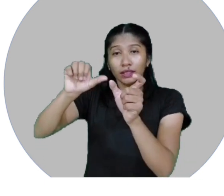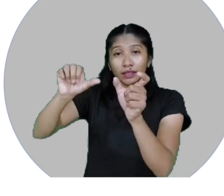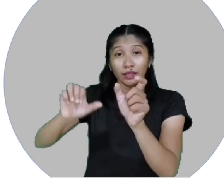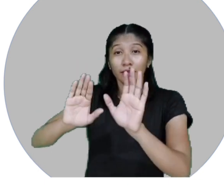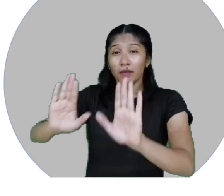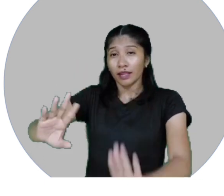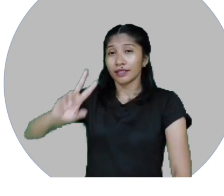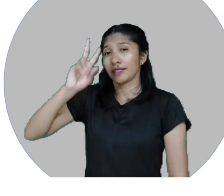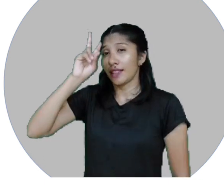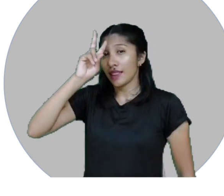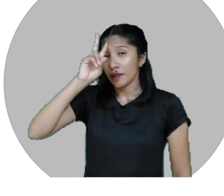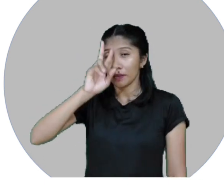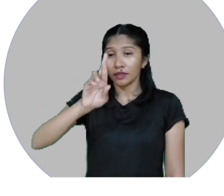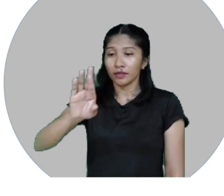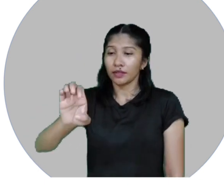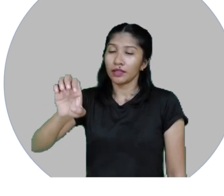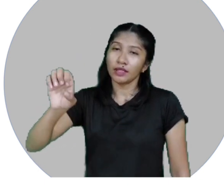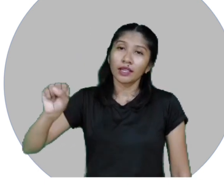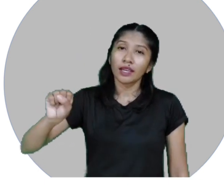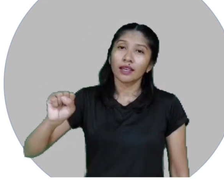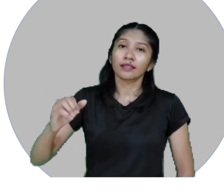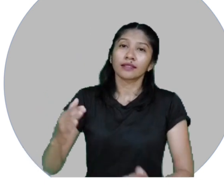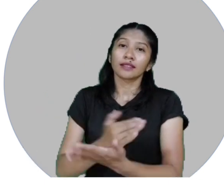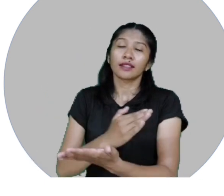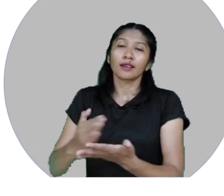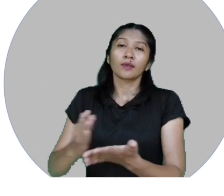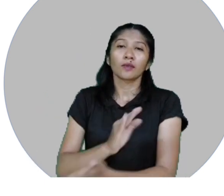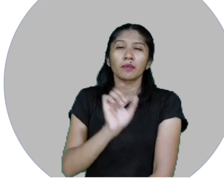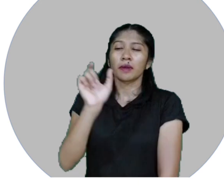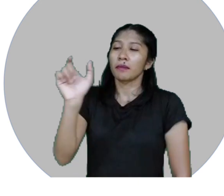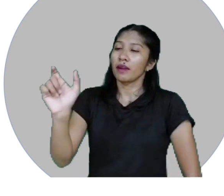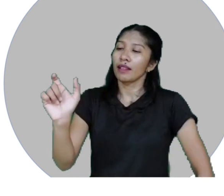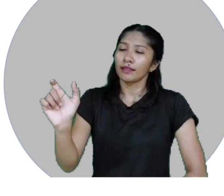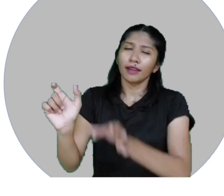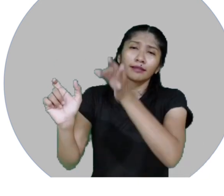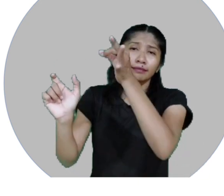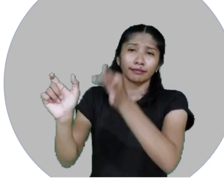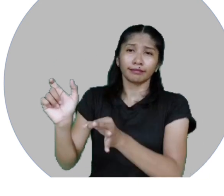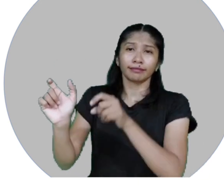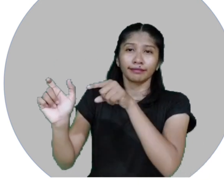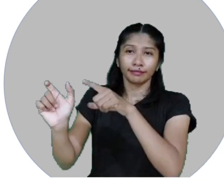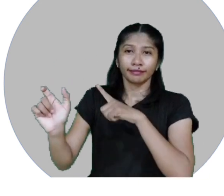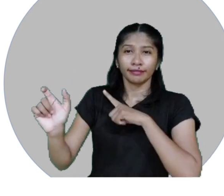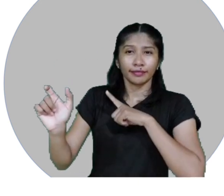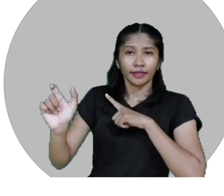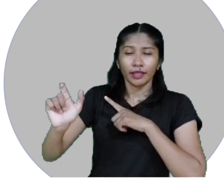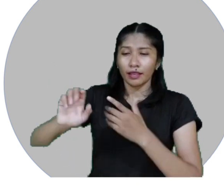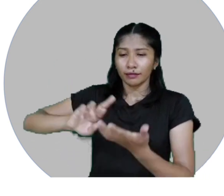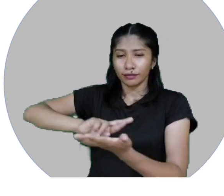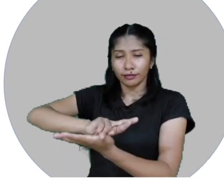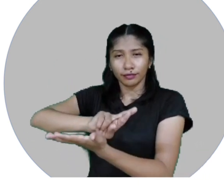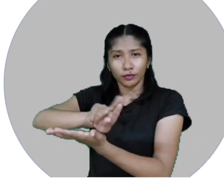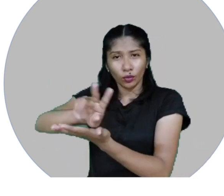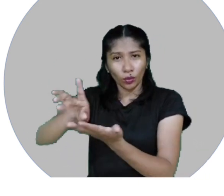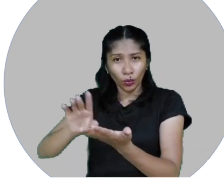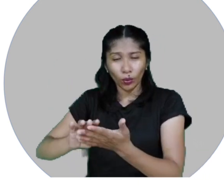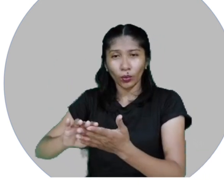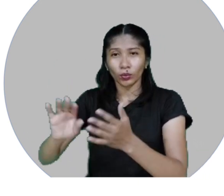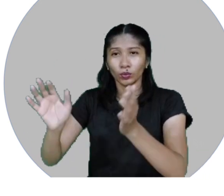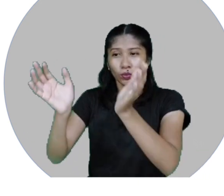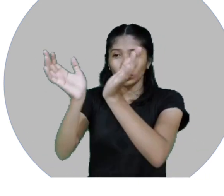que res é uma das palavras completas que possui todos os casos na quinta